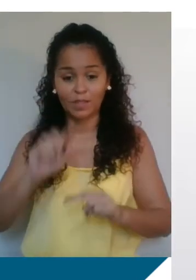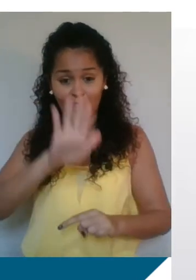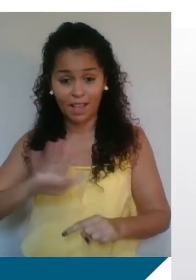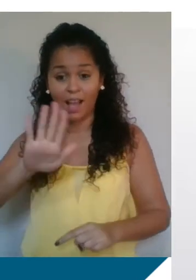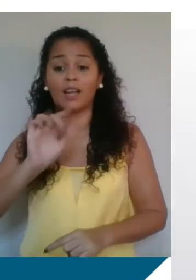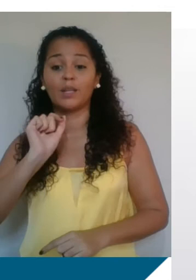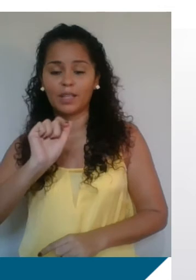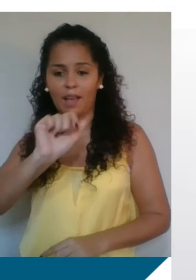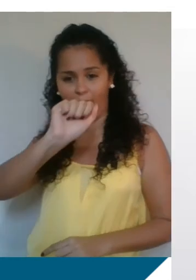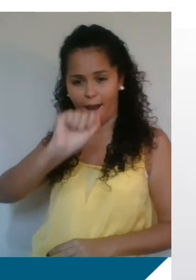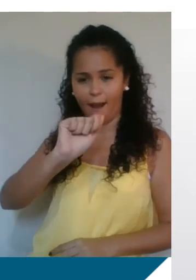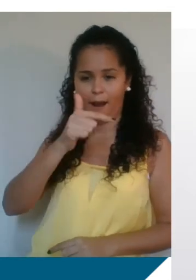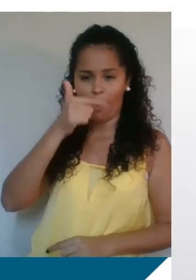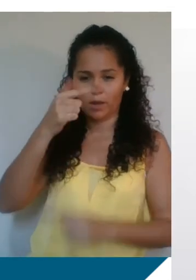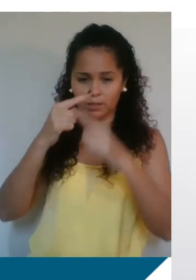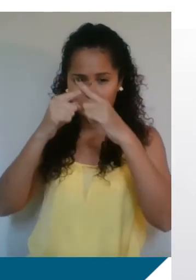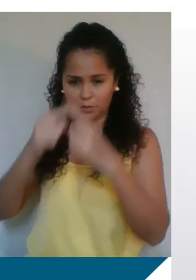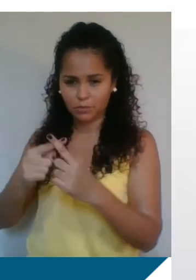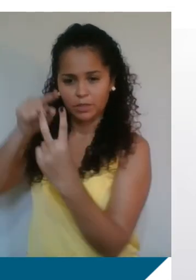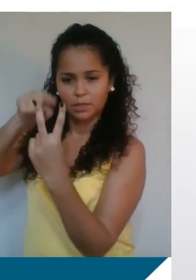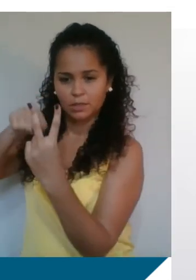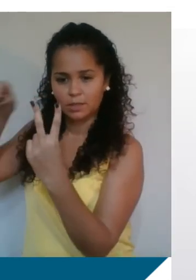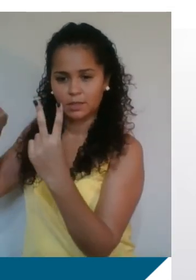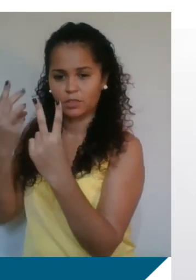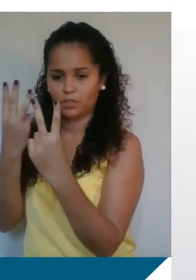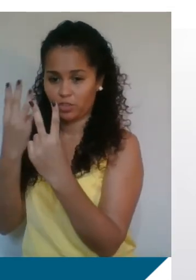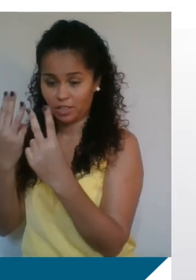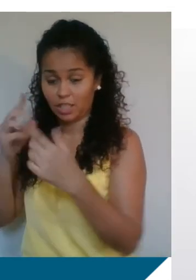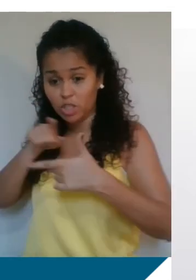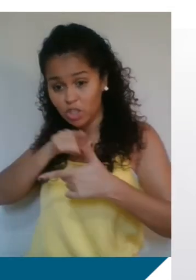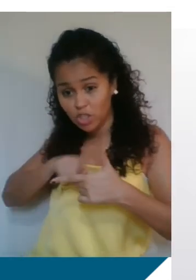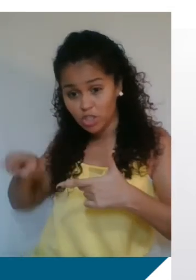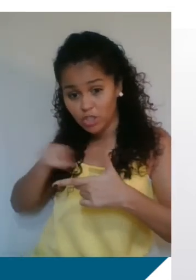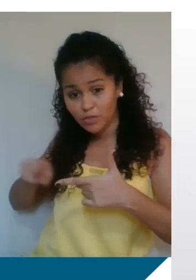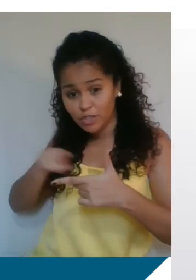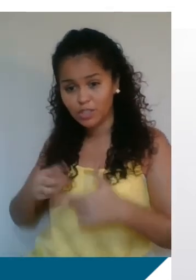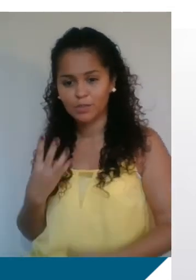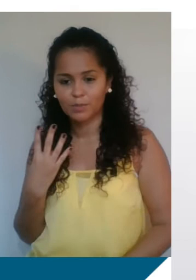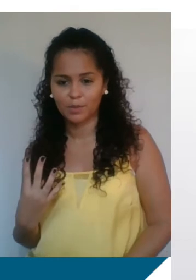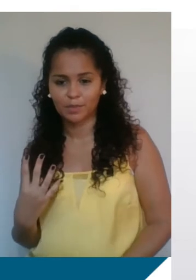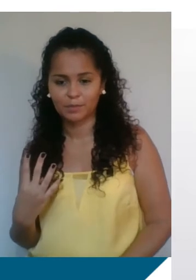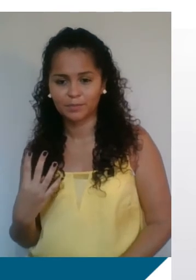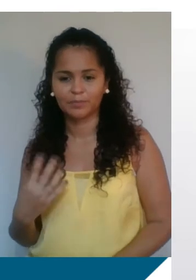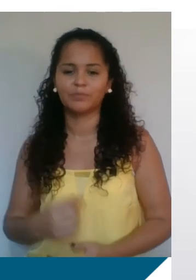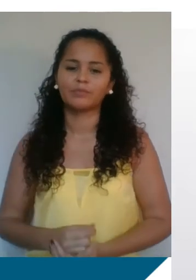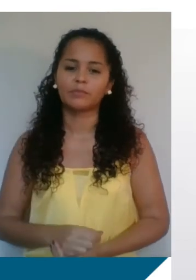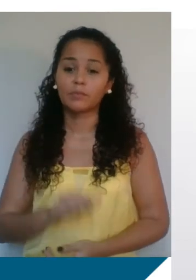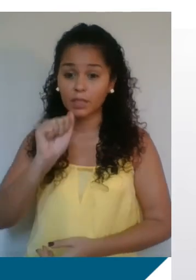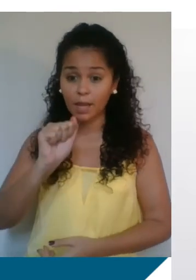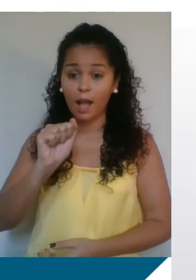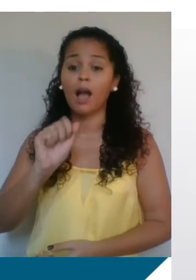calculada como A ao quadrado, que multiplica a raiz de 3, dividido por 4, onde o A é a medida do lado